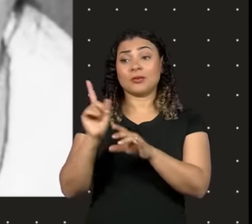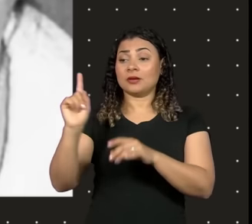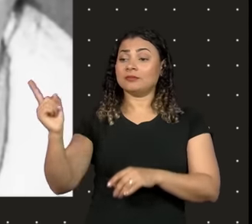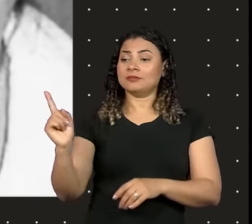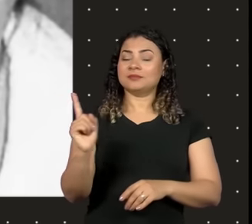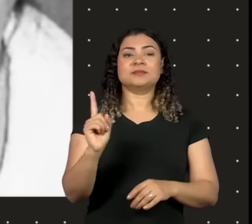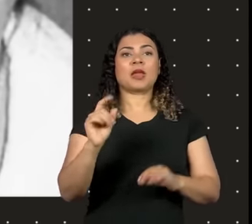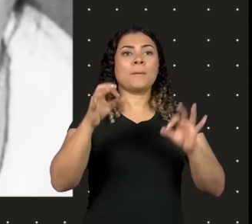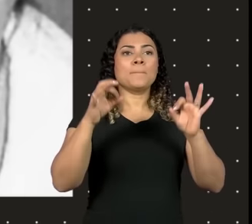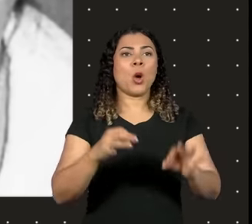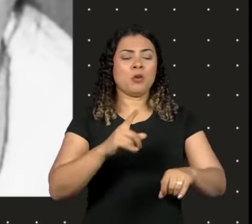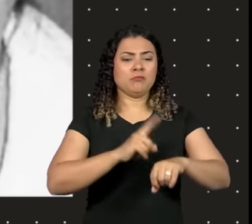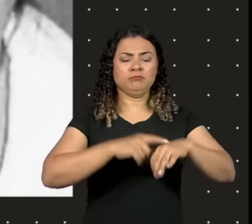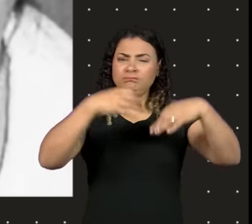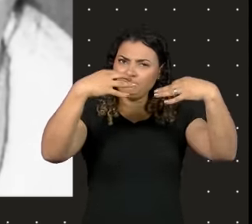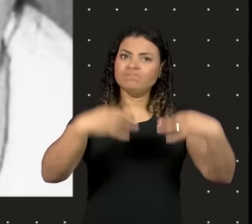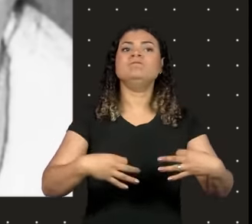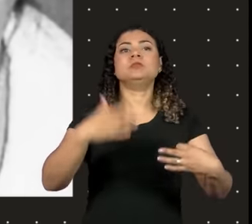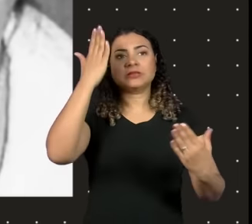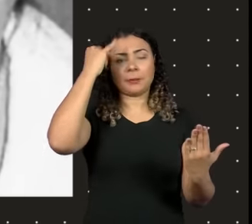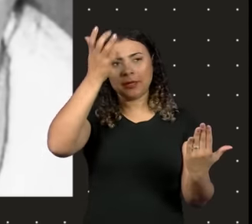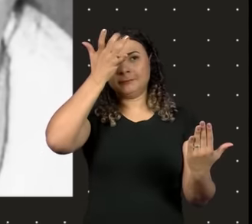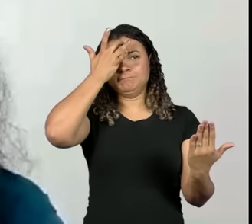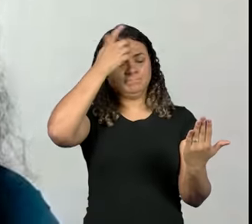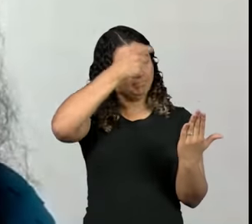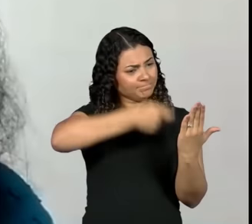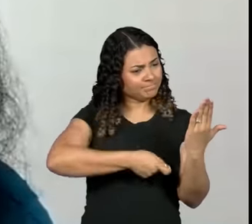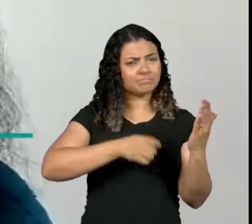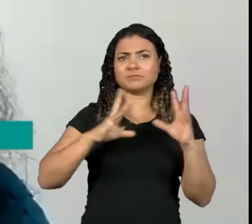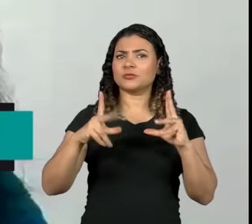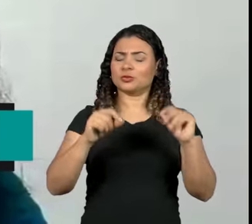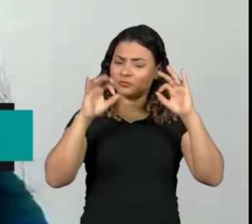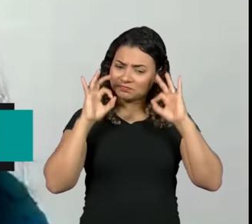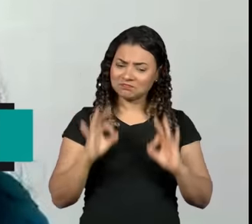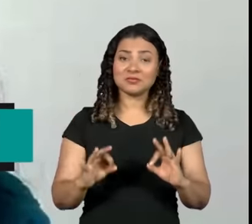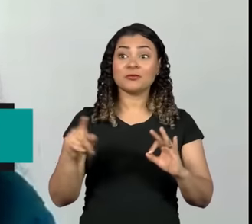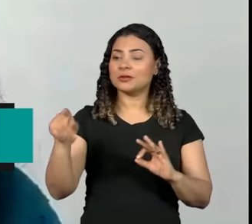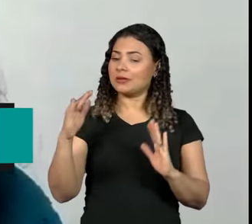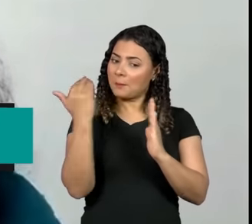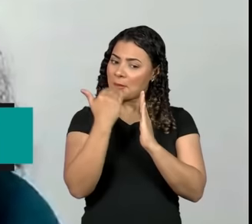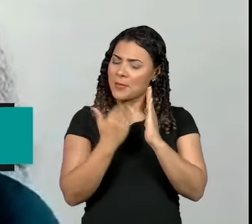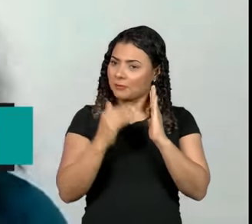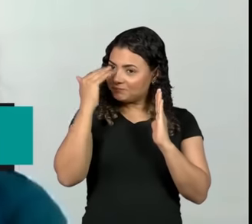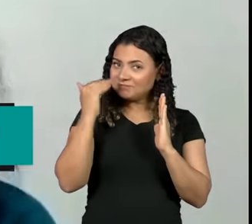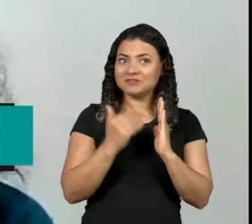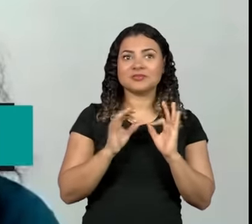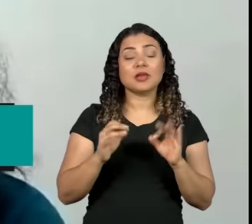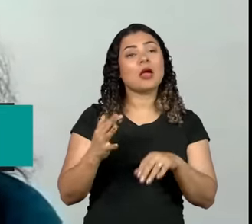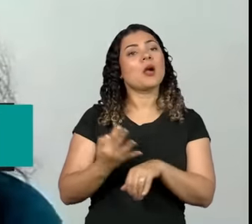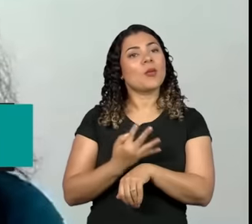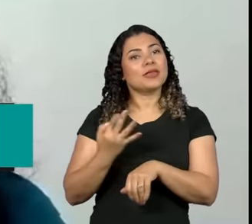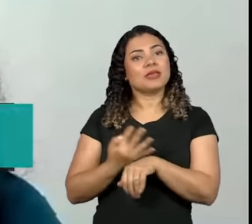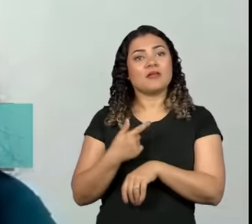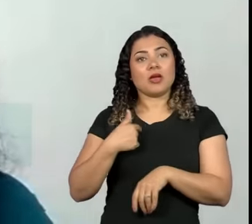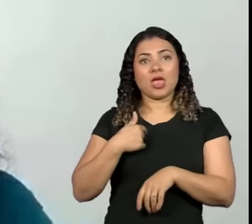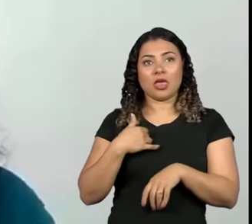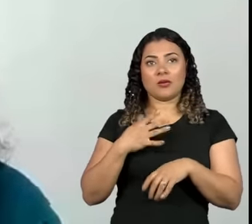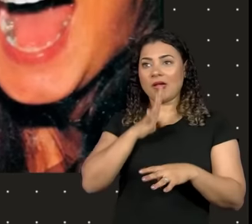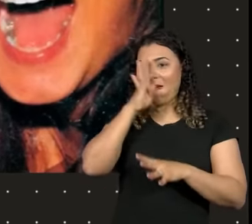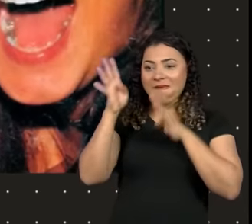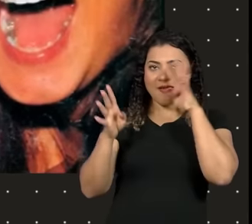era pontual, sabia o texto. Super disciplinado, aguentava as minhas